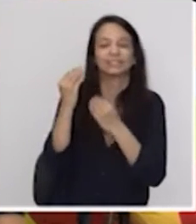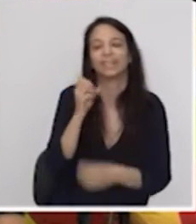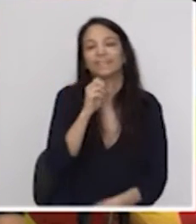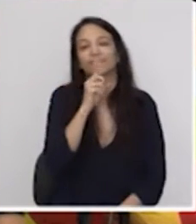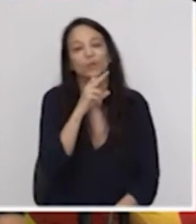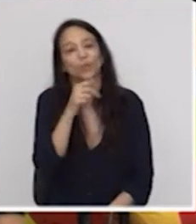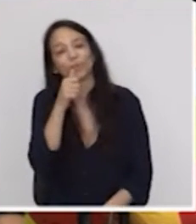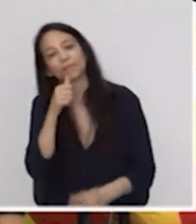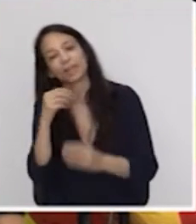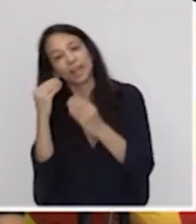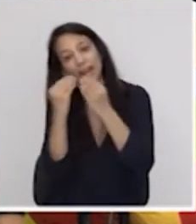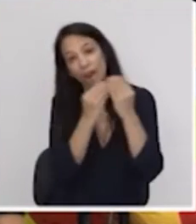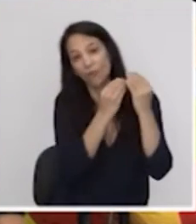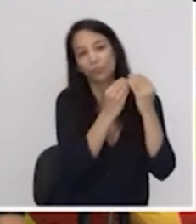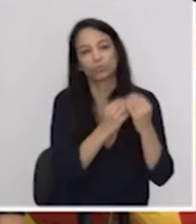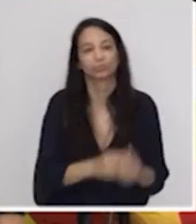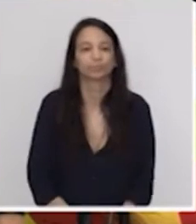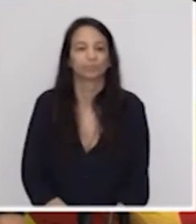Ai,